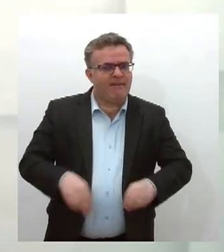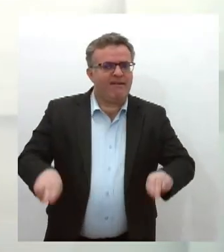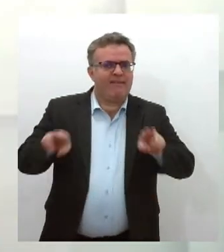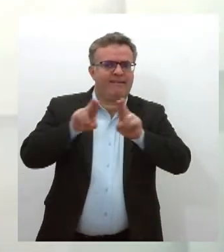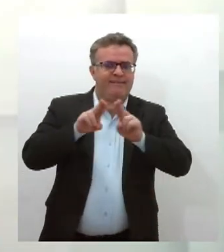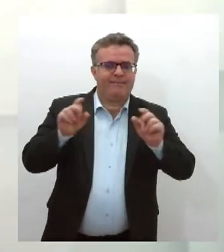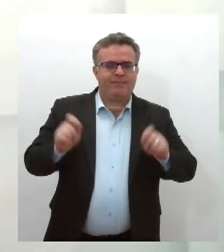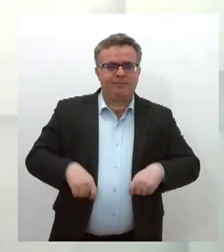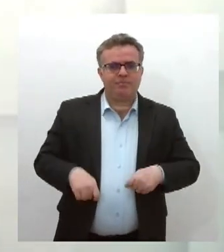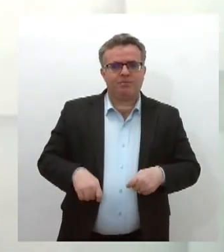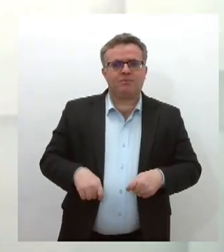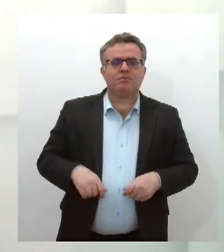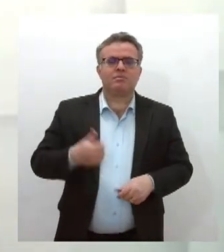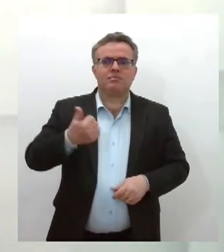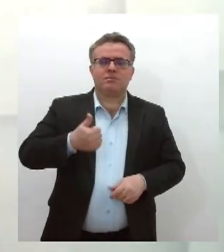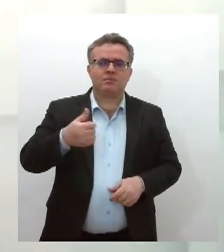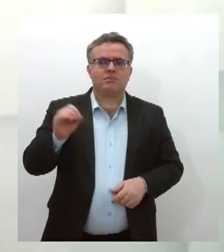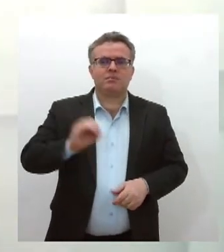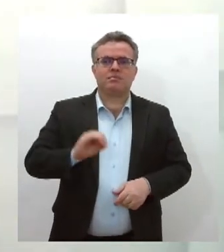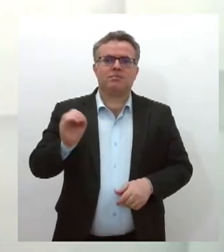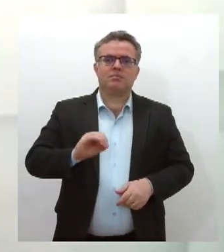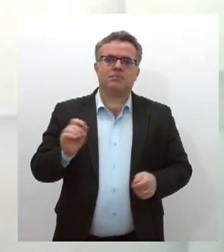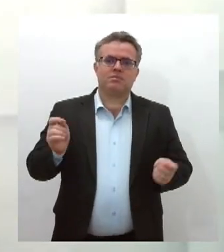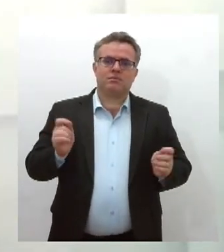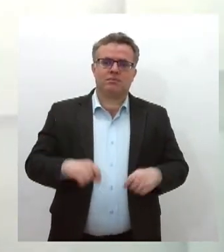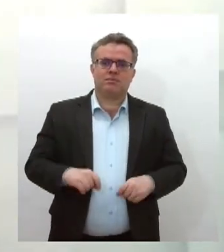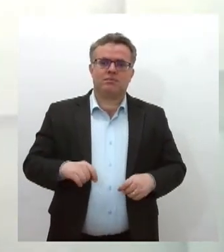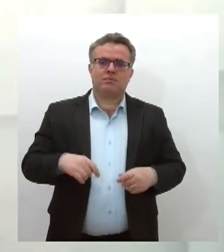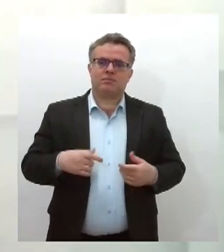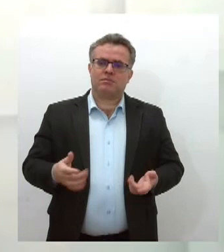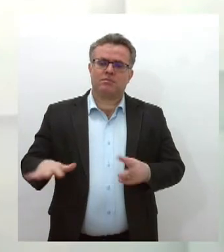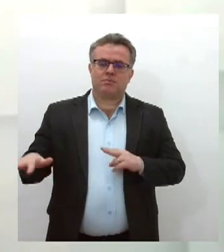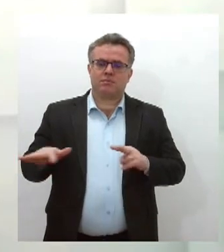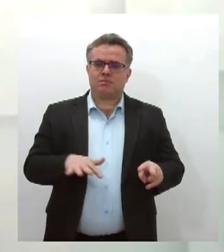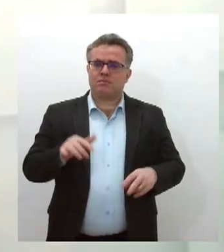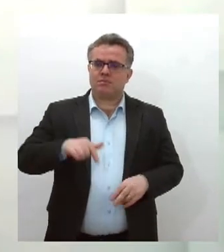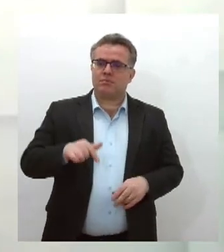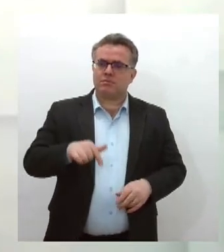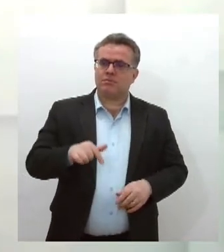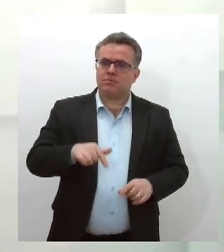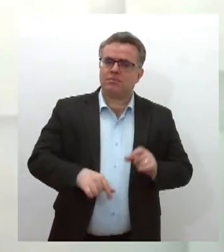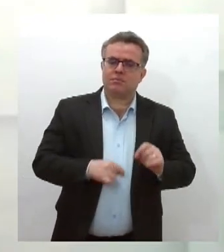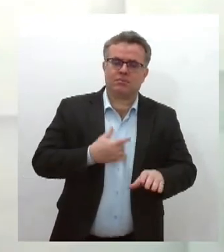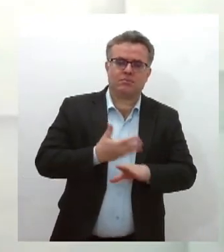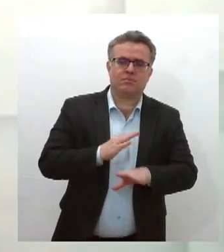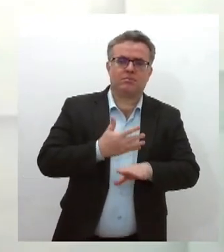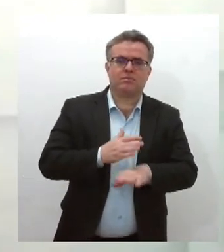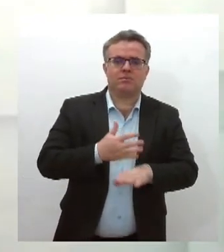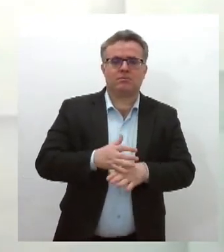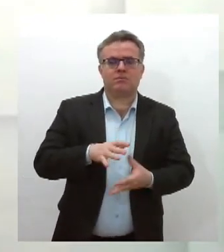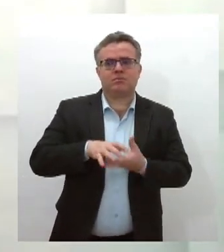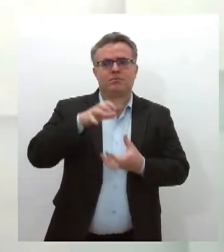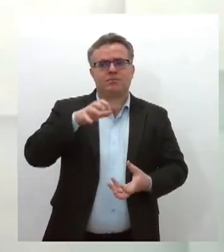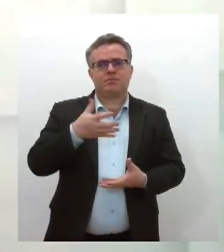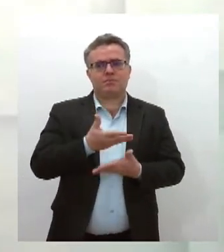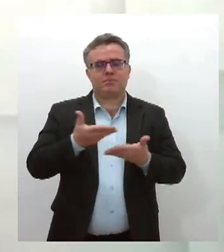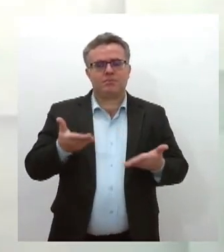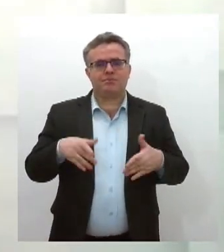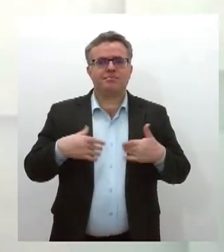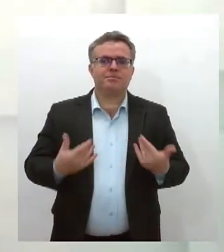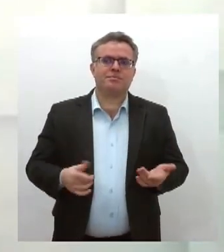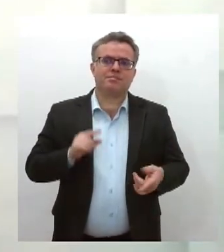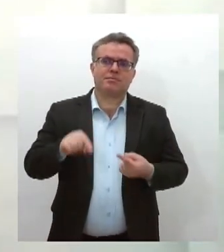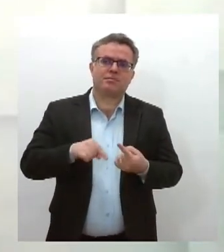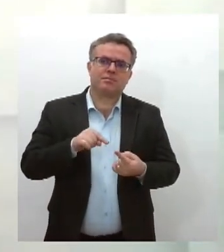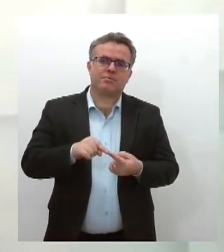dia 1º de outubro. E aí a gente tem essa semana aí de práticas esportivas para a terceira idade. Essa lei ela tem como finalidade